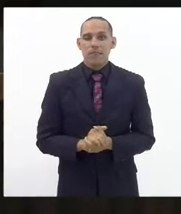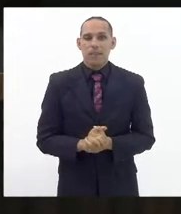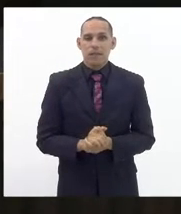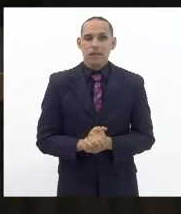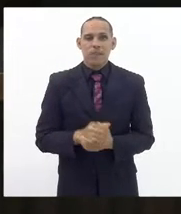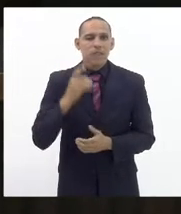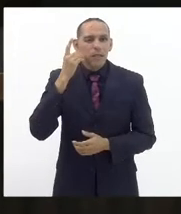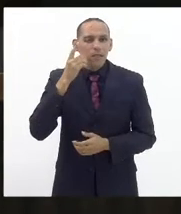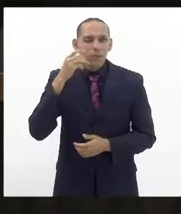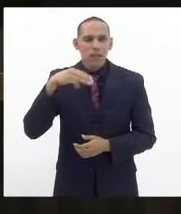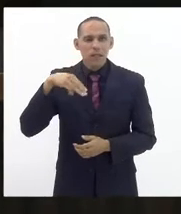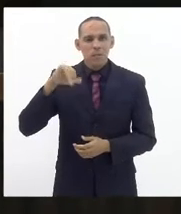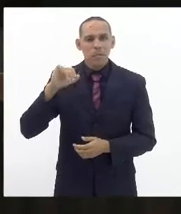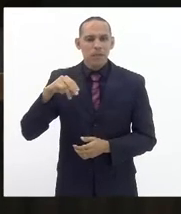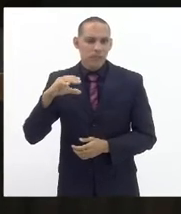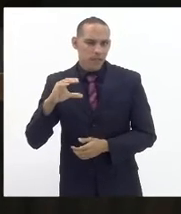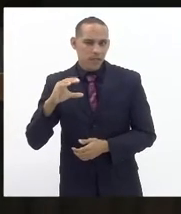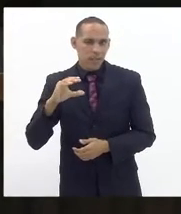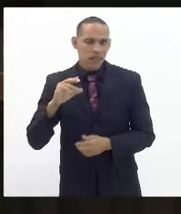Deputado Carlos Mink está no.